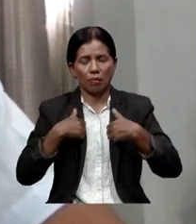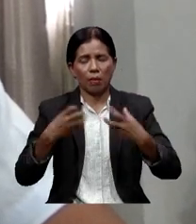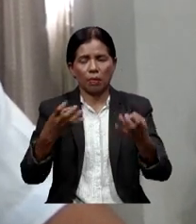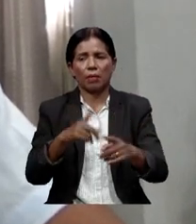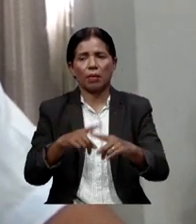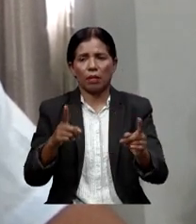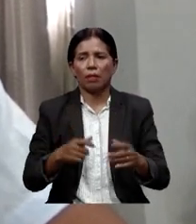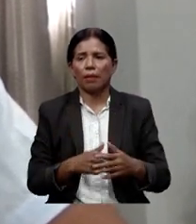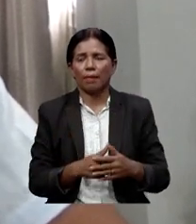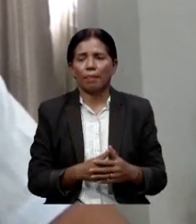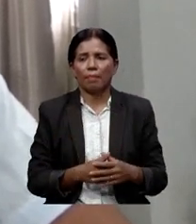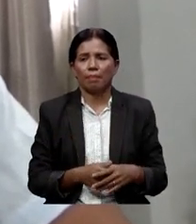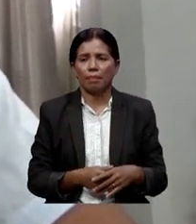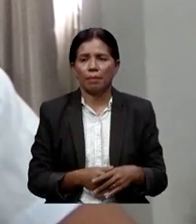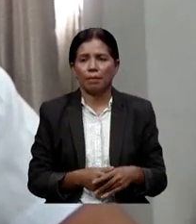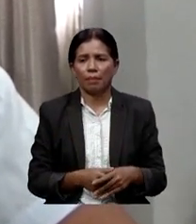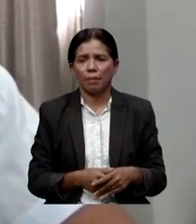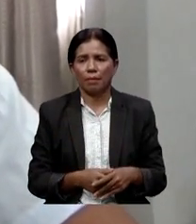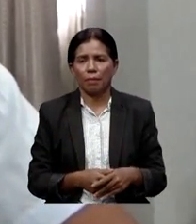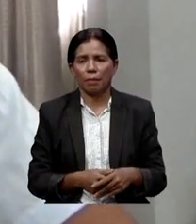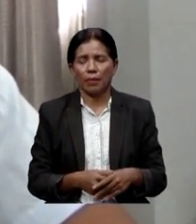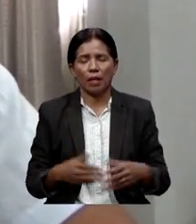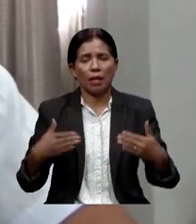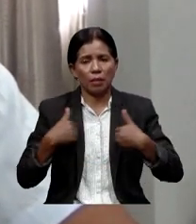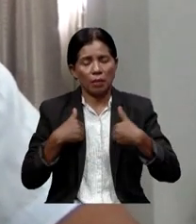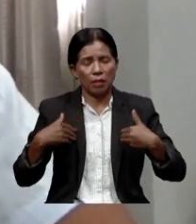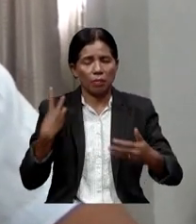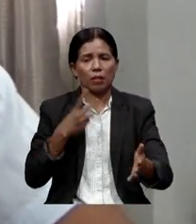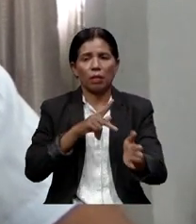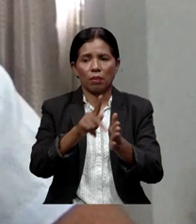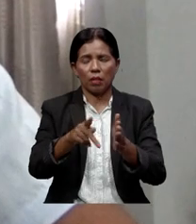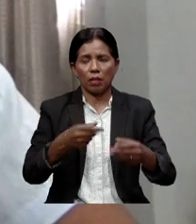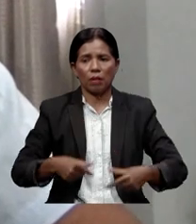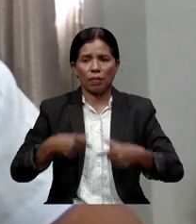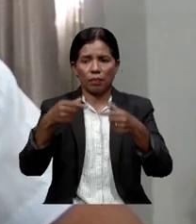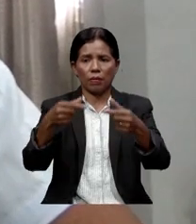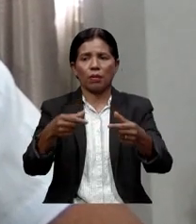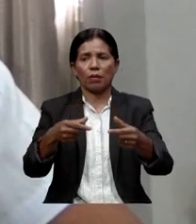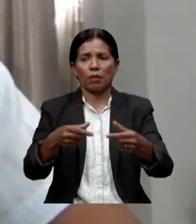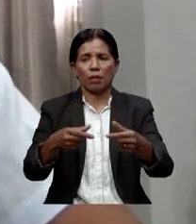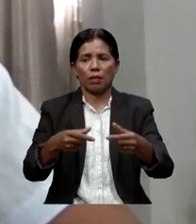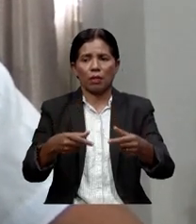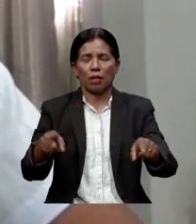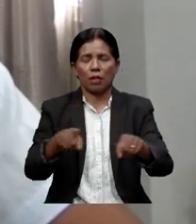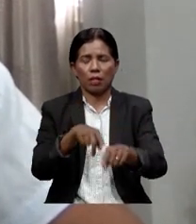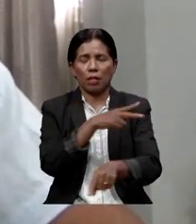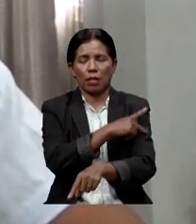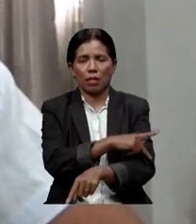ita ita animal sir ne kita oho ita distribui bahia hane sa klinik sir